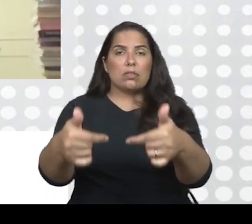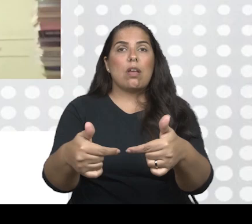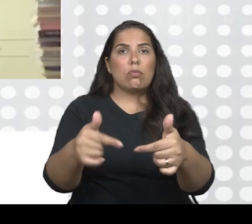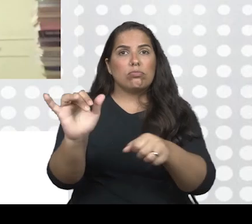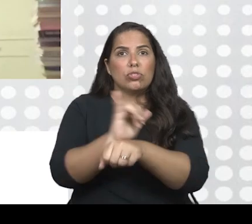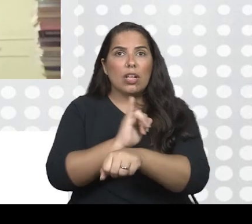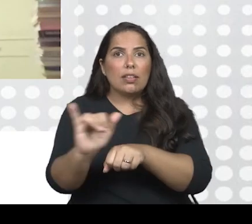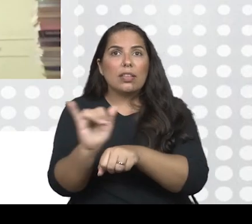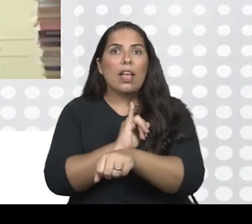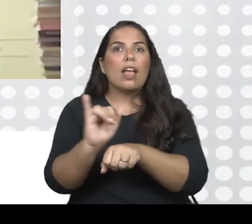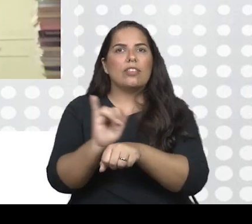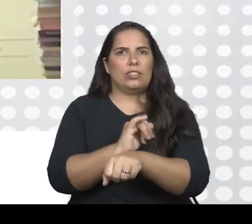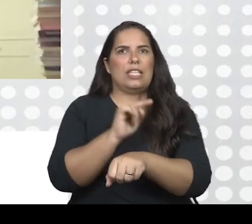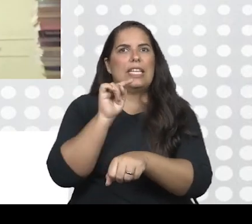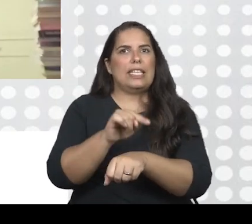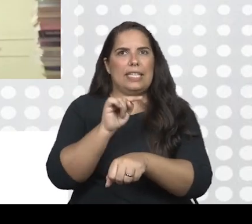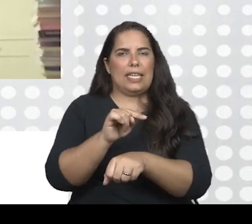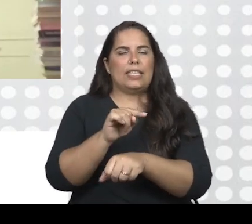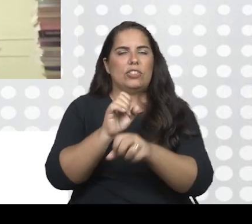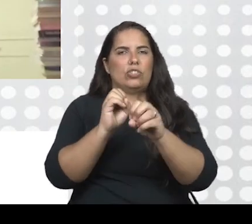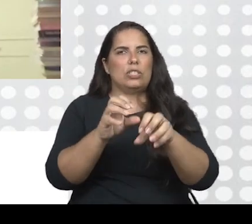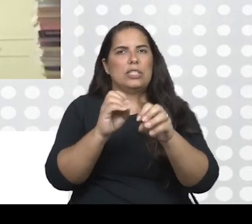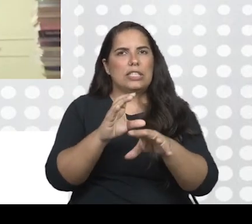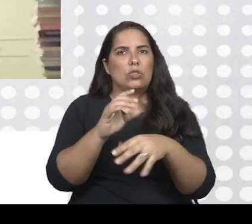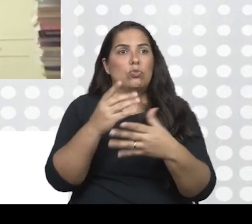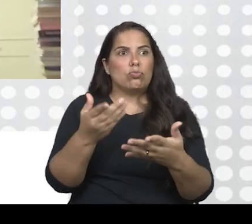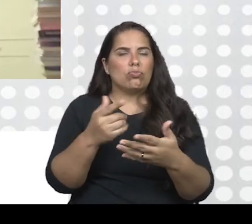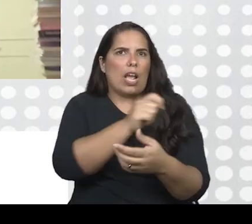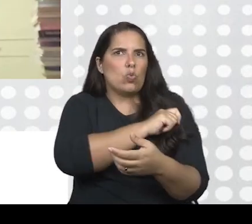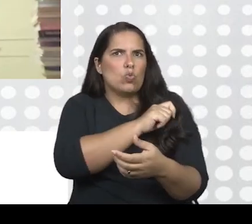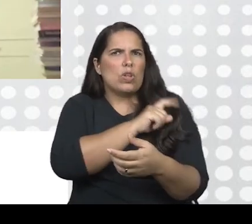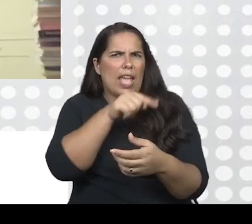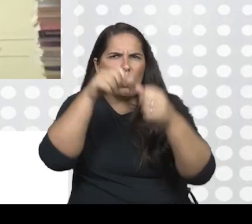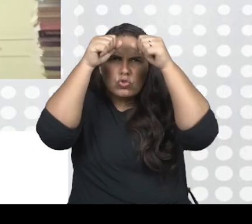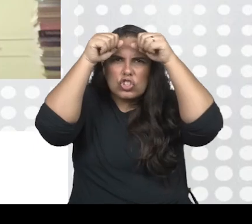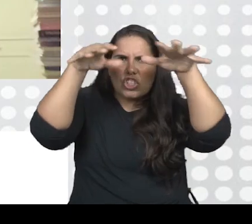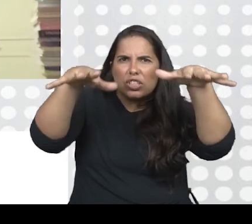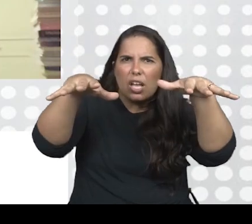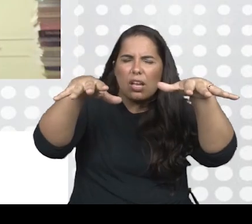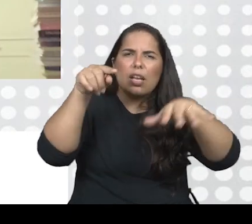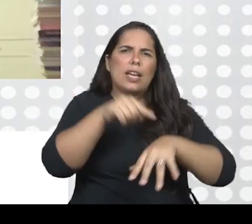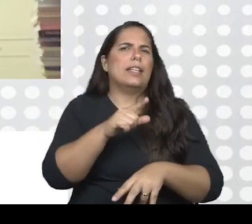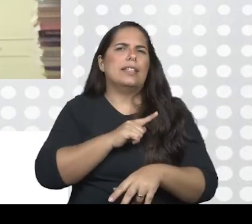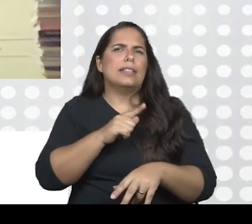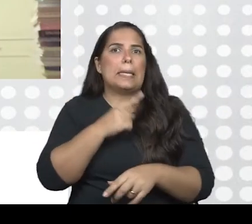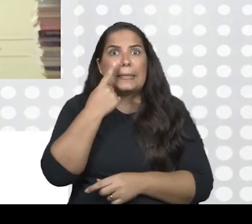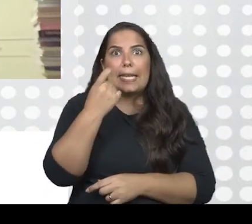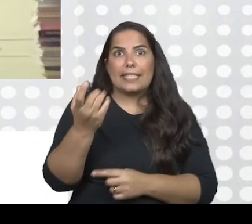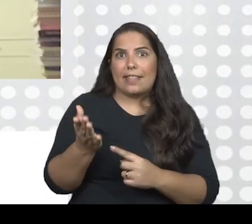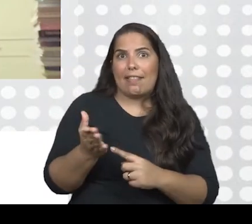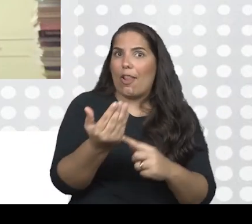minha estratégia a partir desse caso de ensino desse aluno, se é um aluno com autismo, se ele tem muito interesse